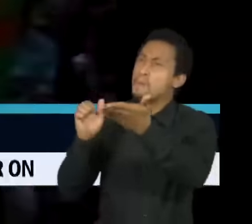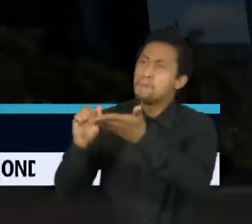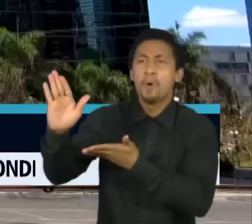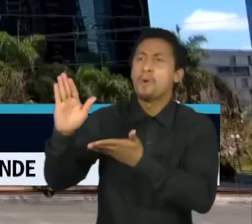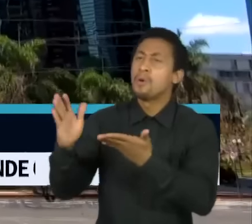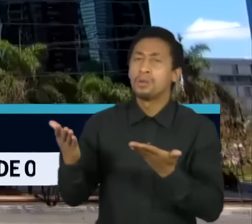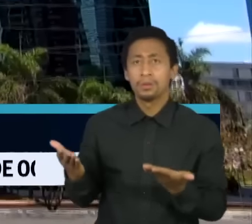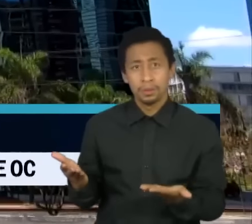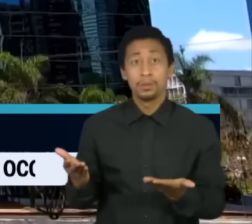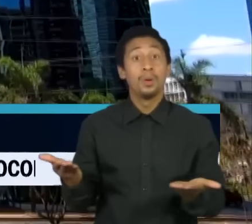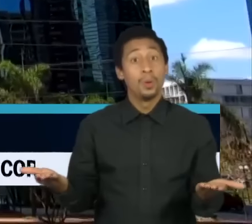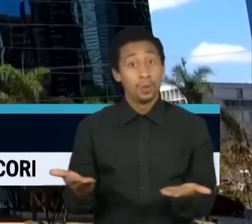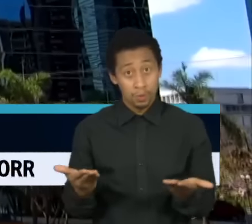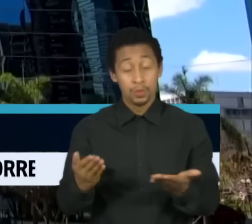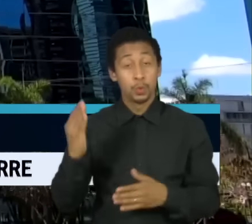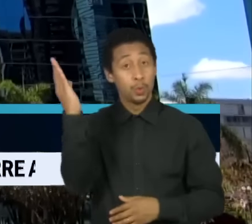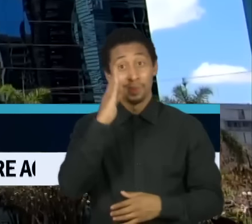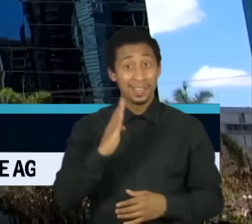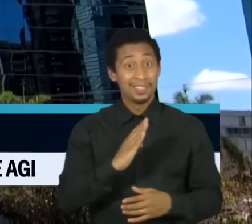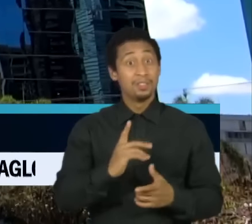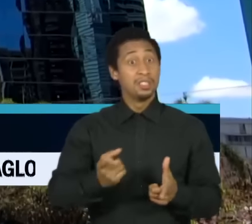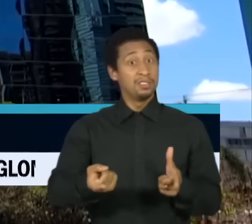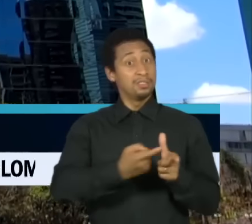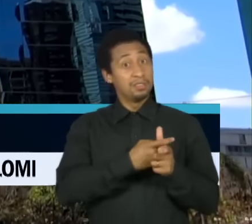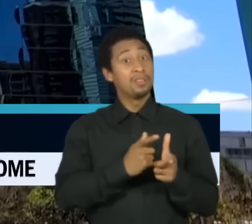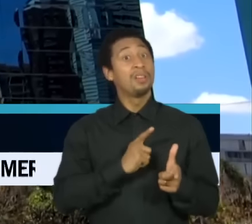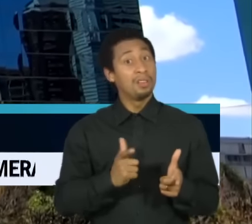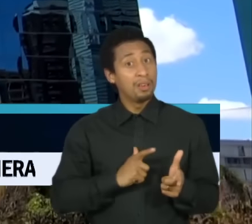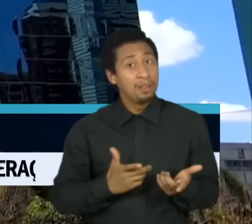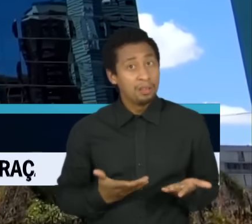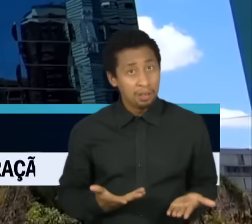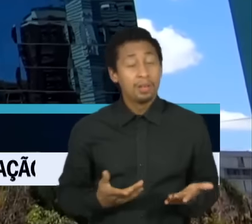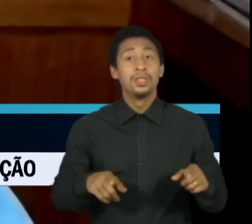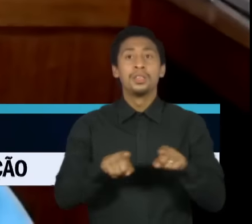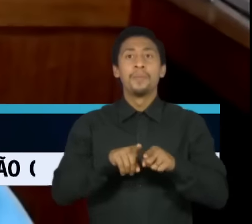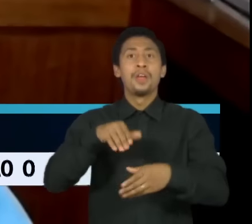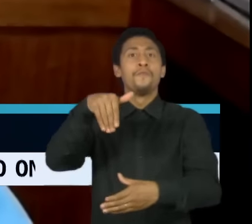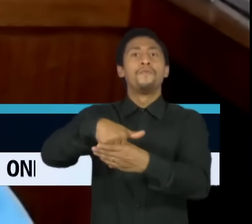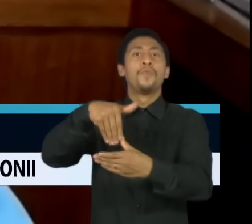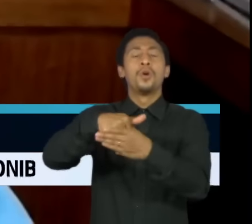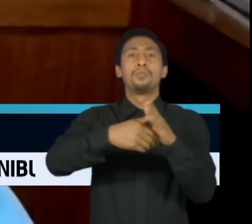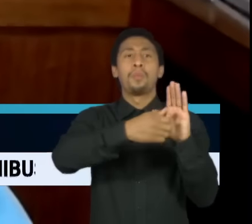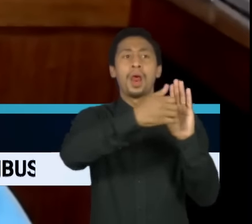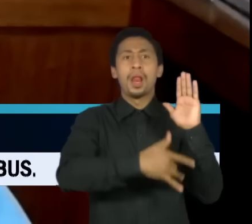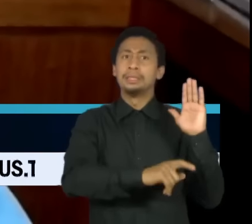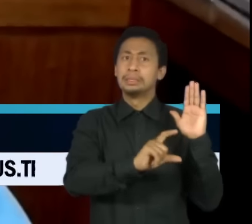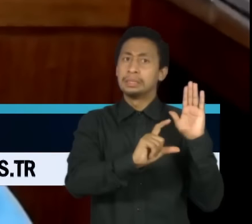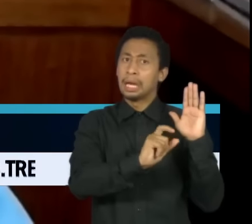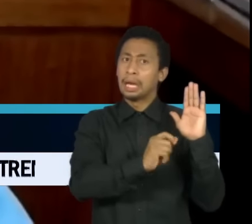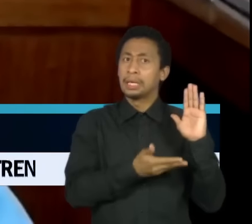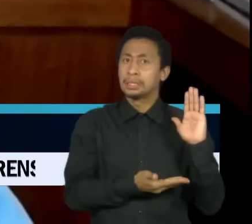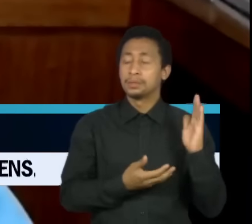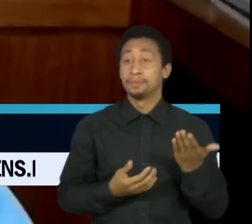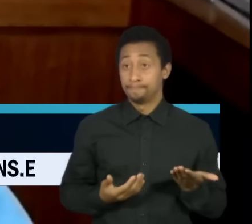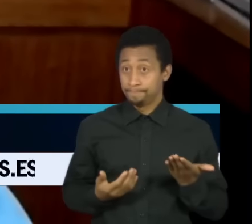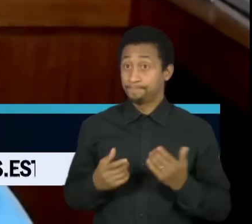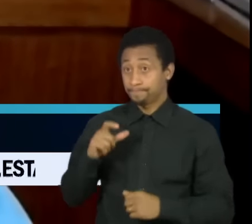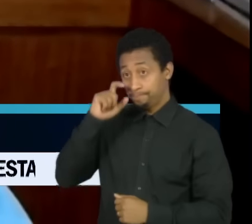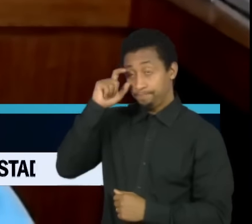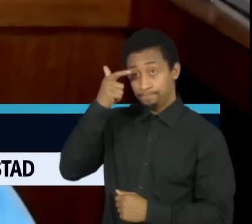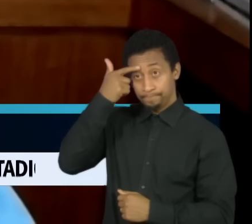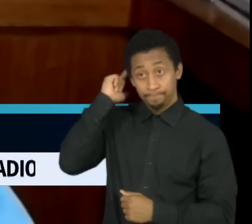comuns. Hoje o país é credor da instituição e o décimo em poder de voto. Eu acho que a afirmação do ministro